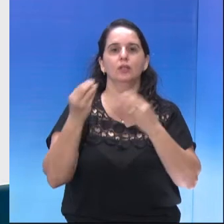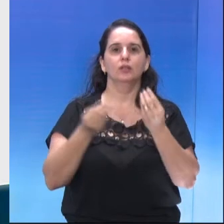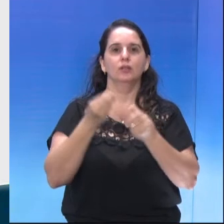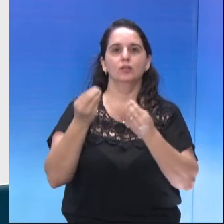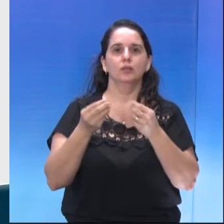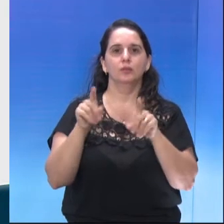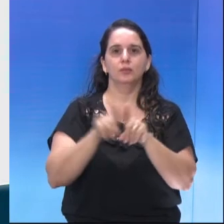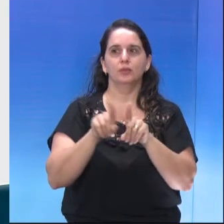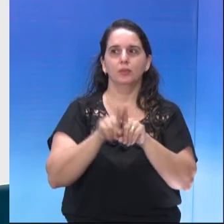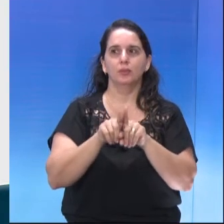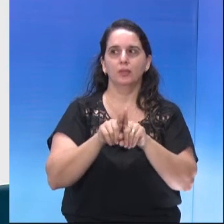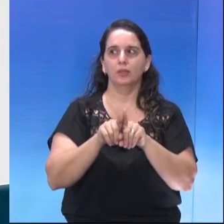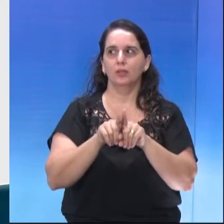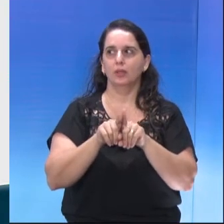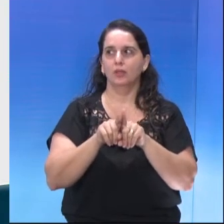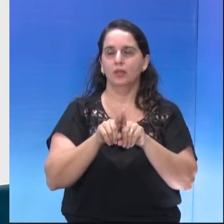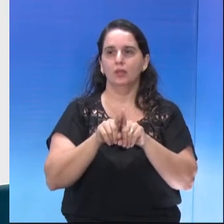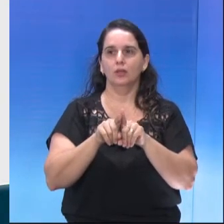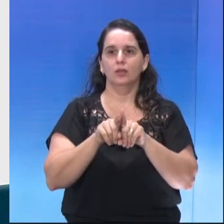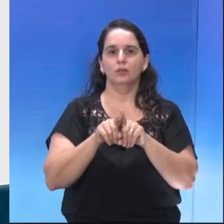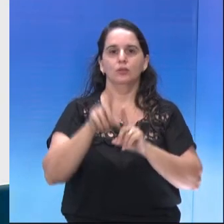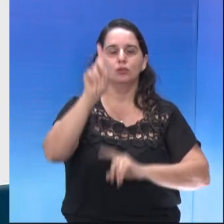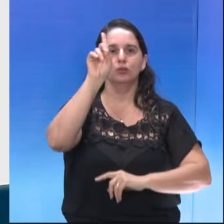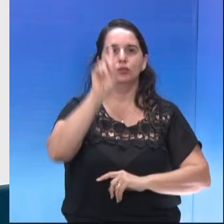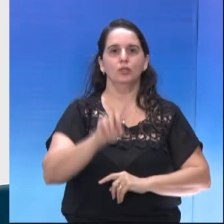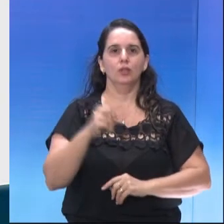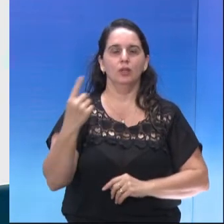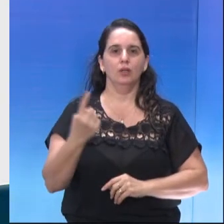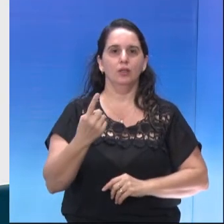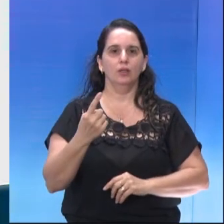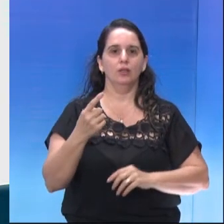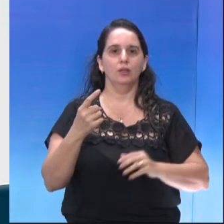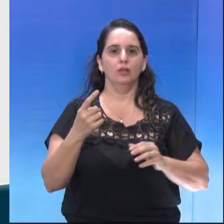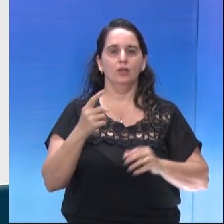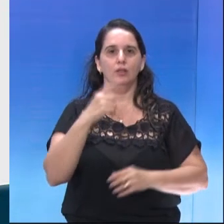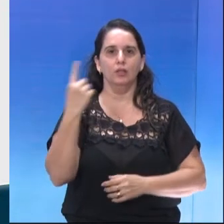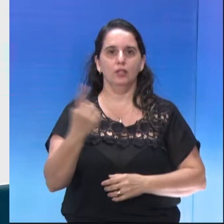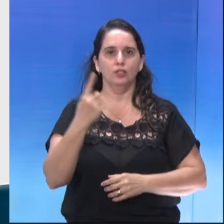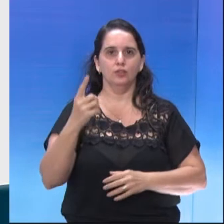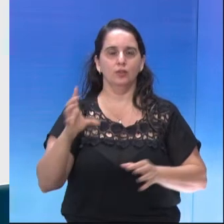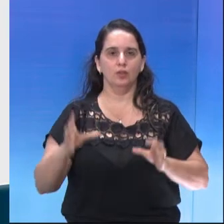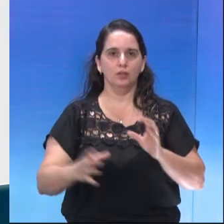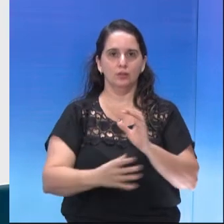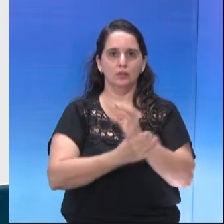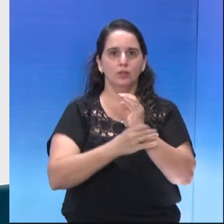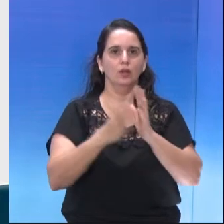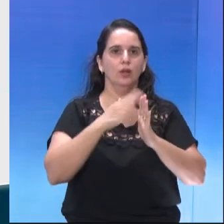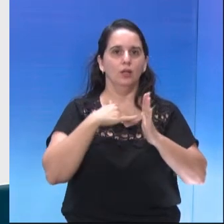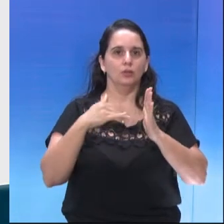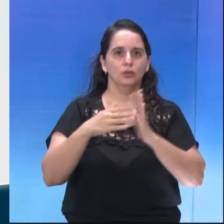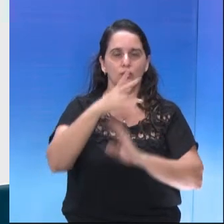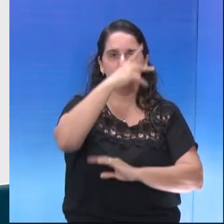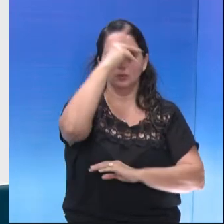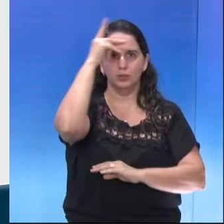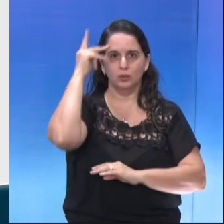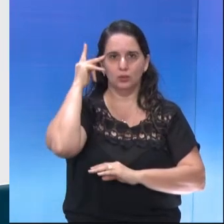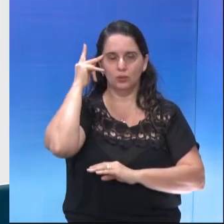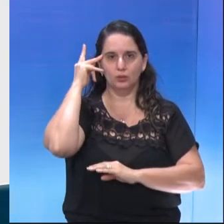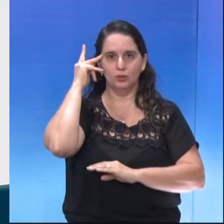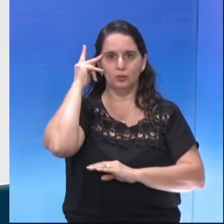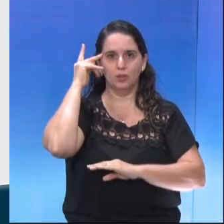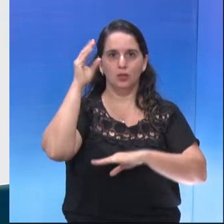atrás. Noção de garantia dos direitos individuais assegurados a todo cidadão pela Constituição da